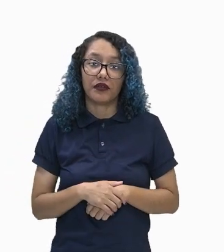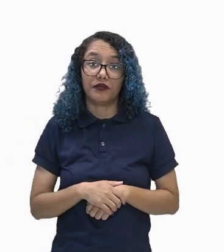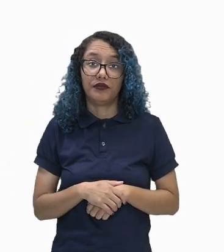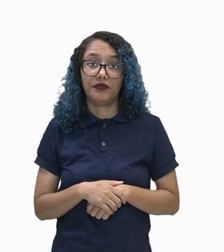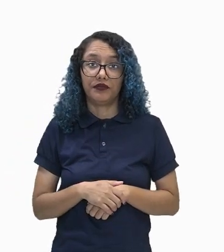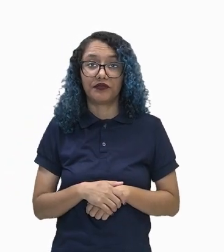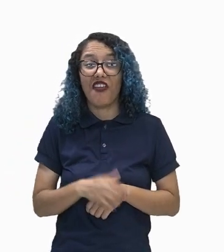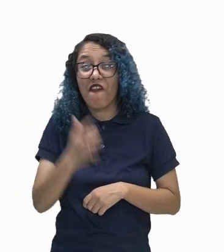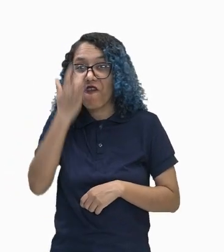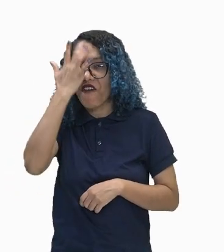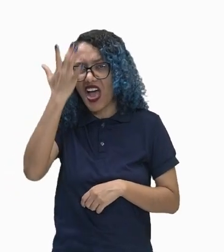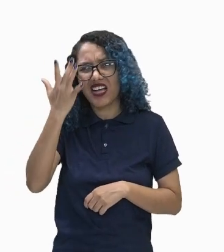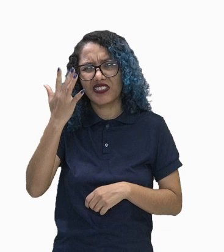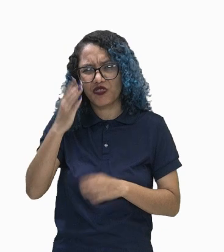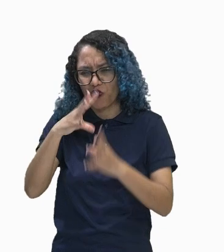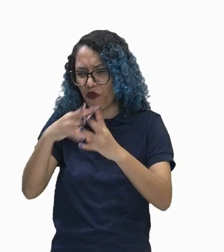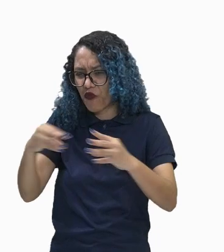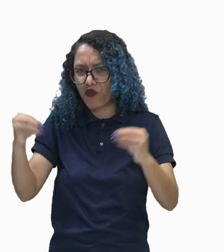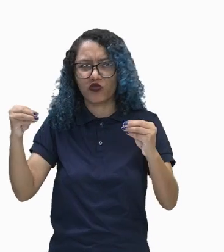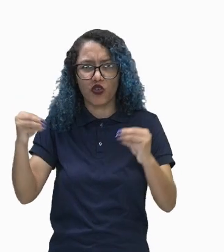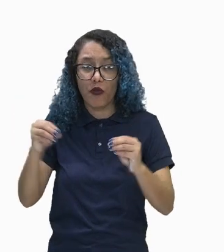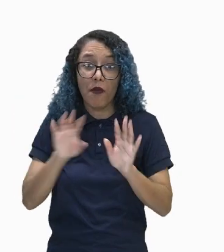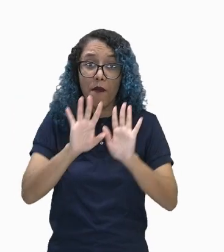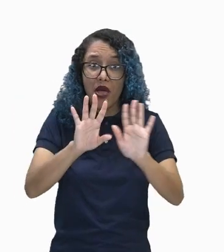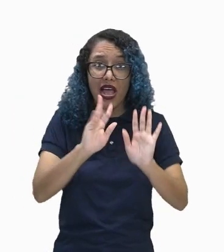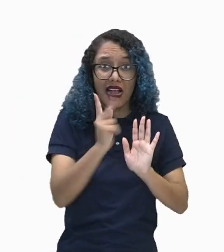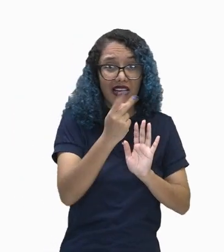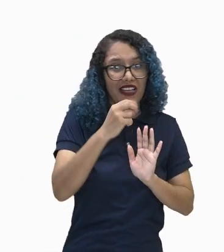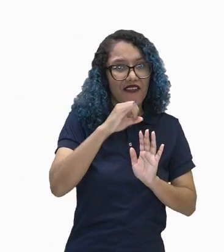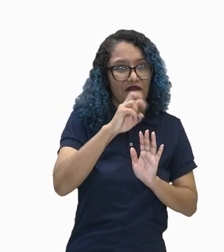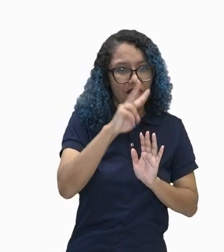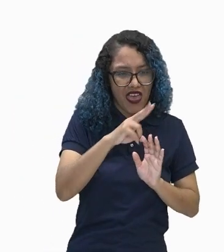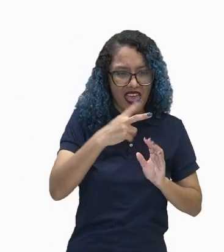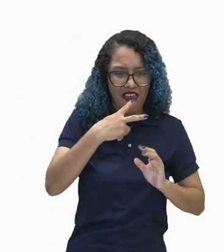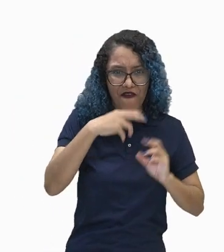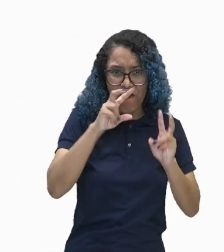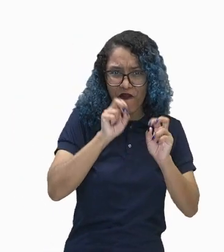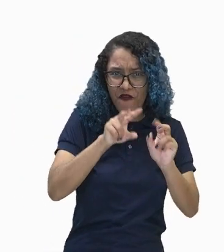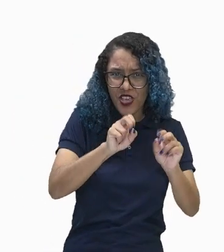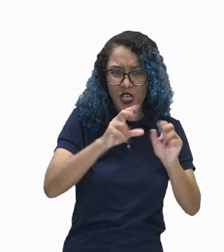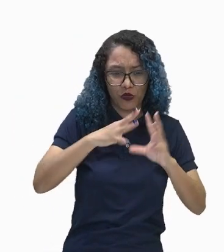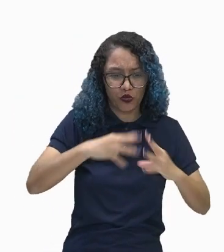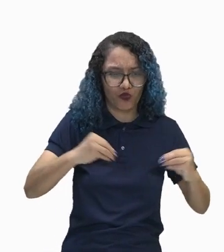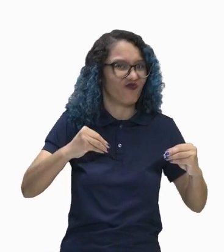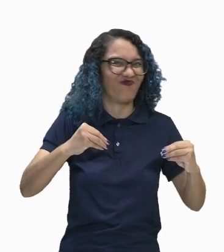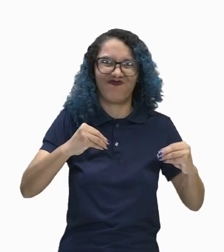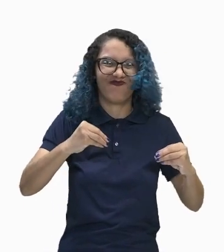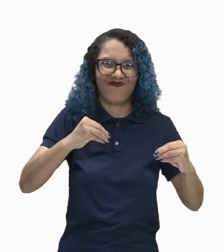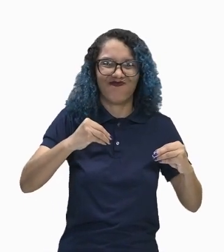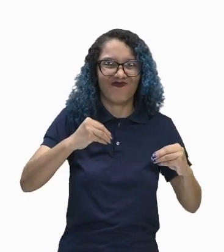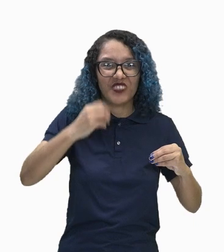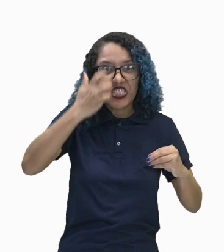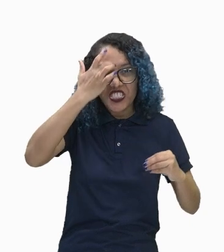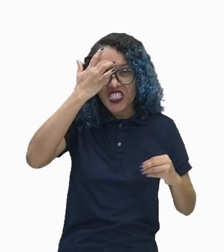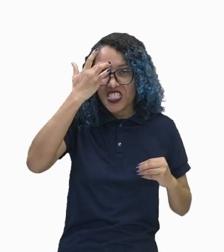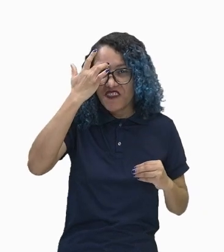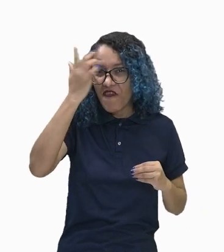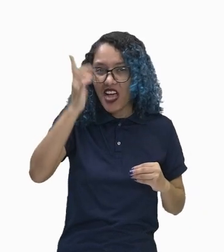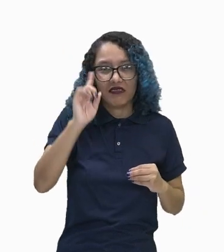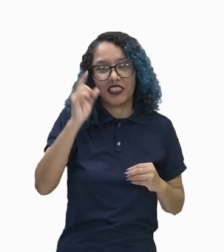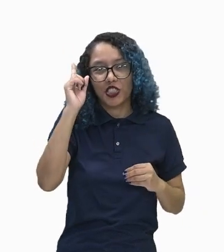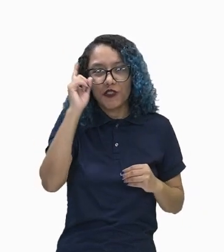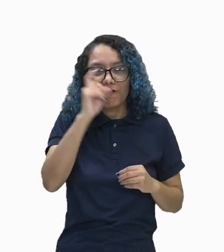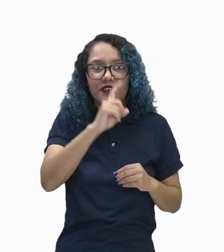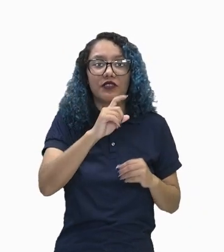se livrar do HIV. E quando é que o HIV vira